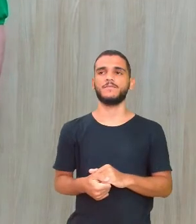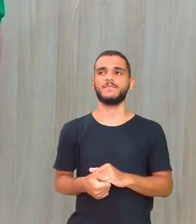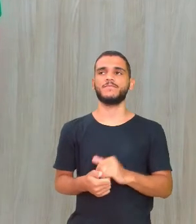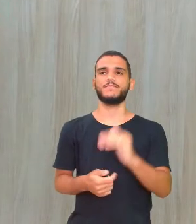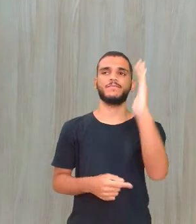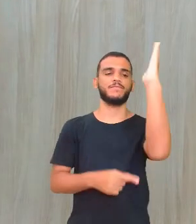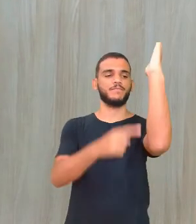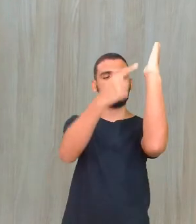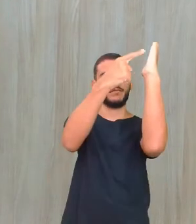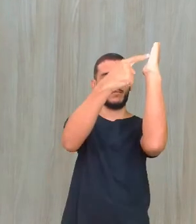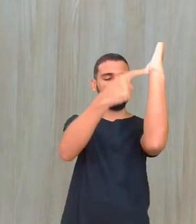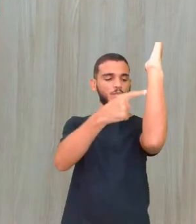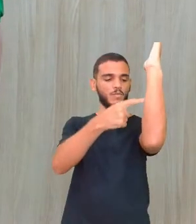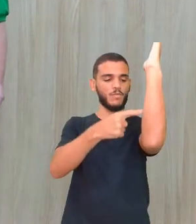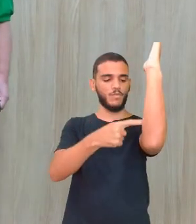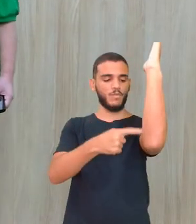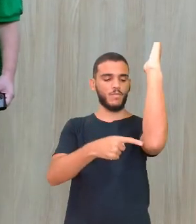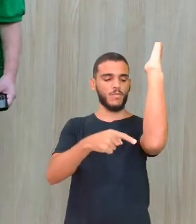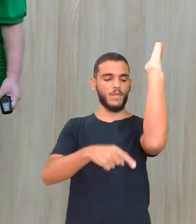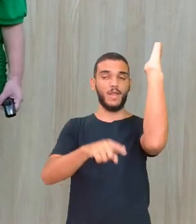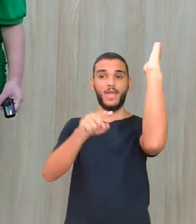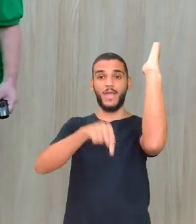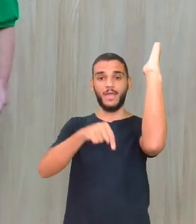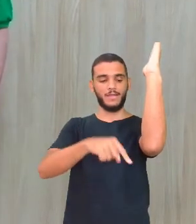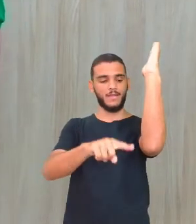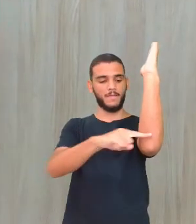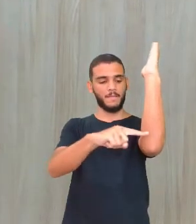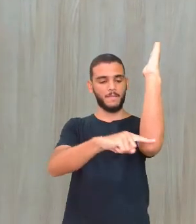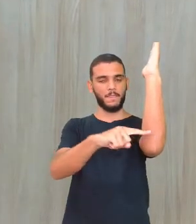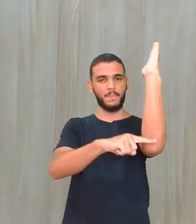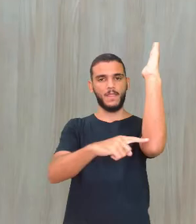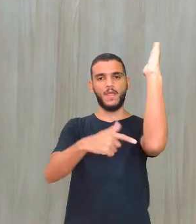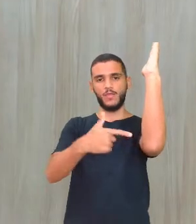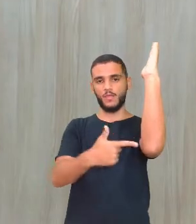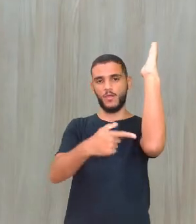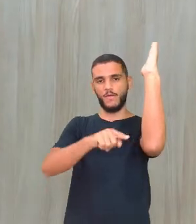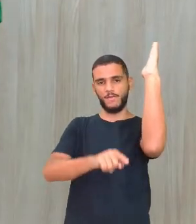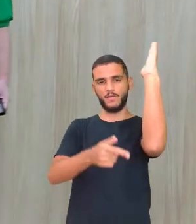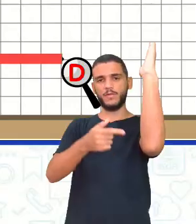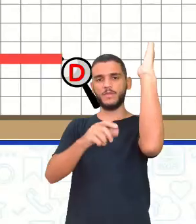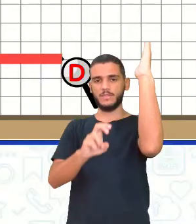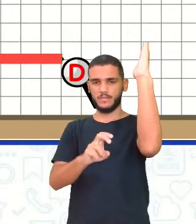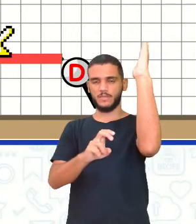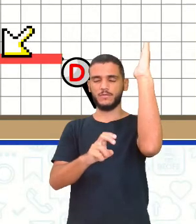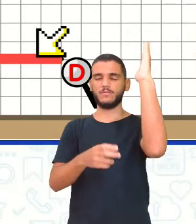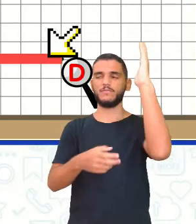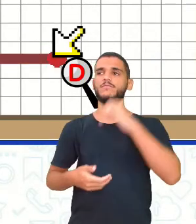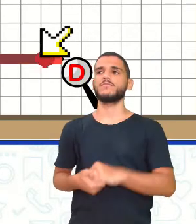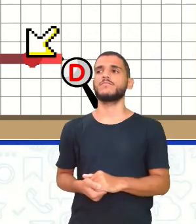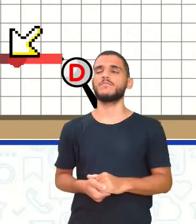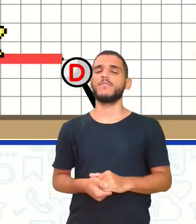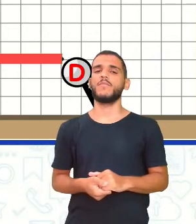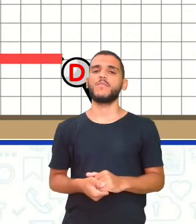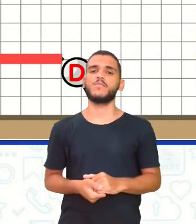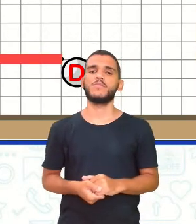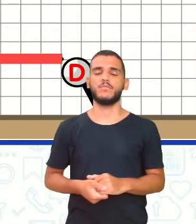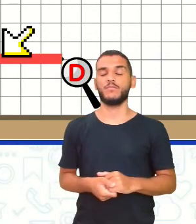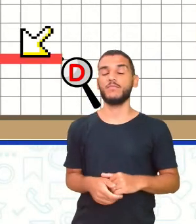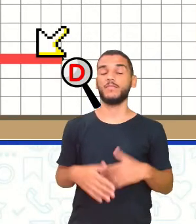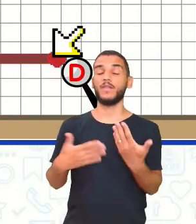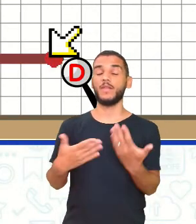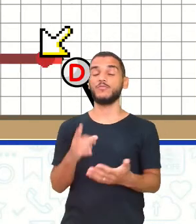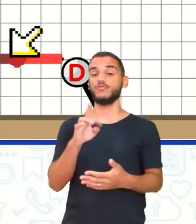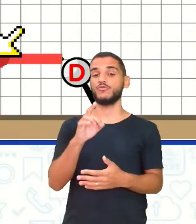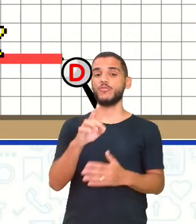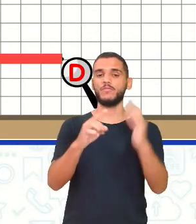importante, gente, eu estou no menos 2,5. Pode dar um zoom para eles perceberem que eu estou